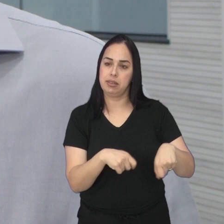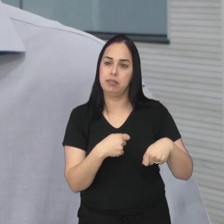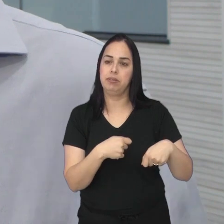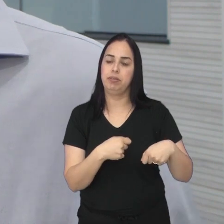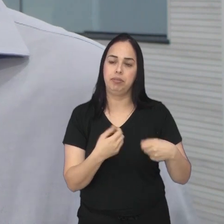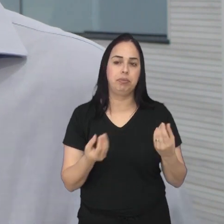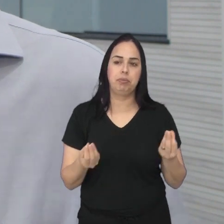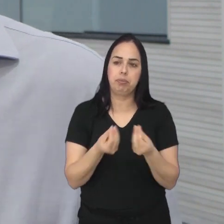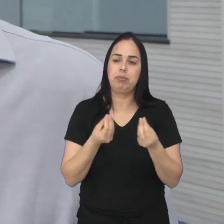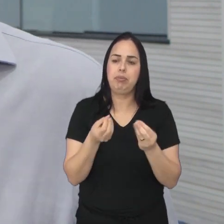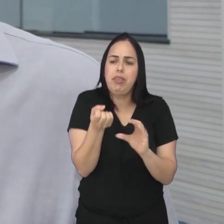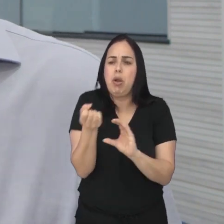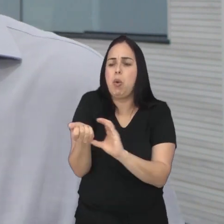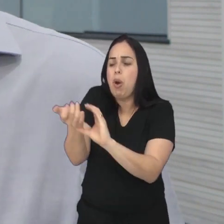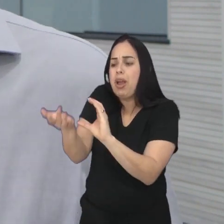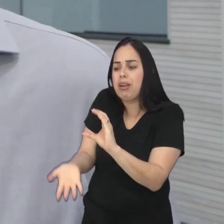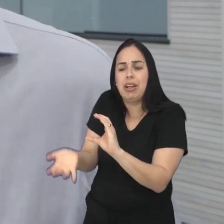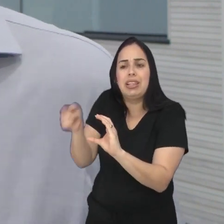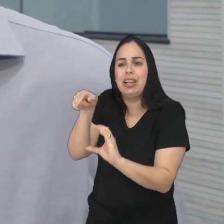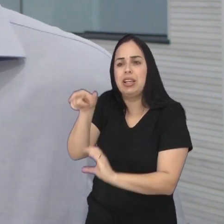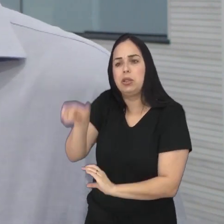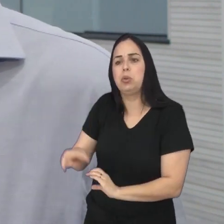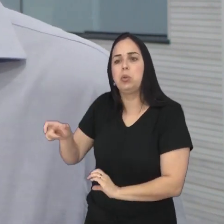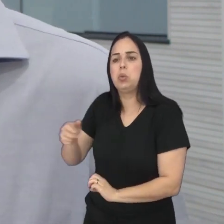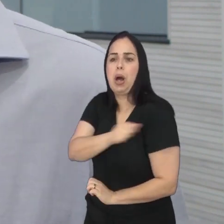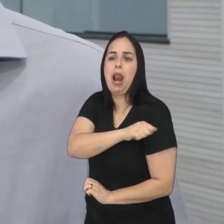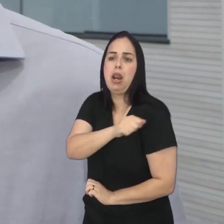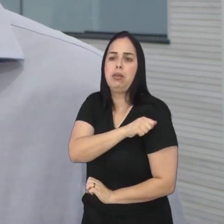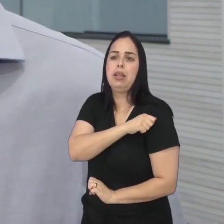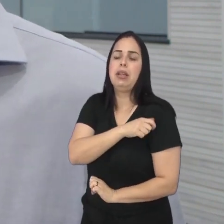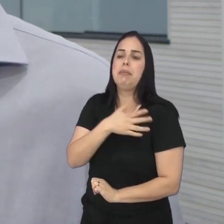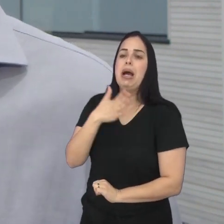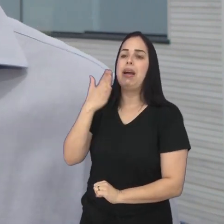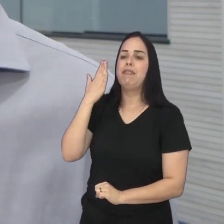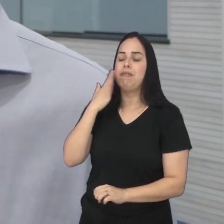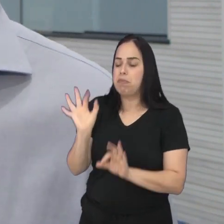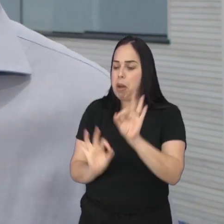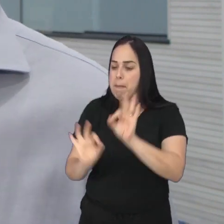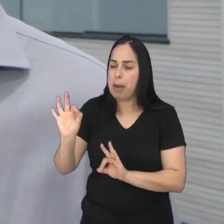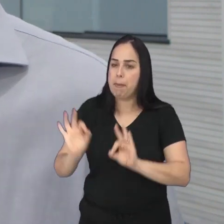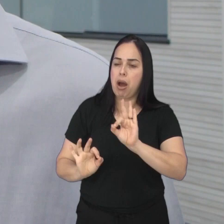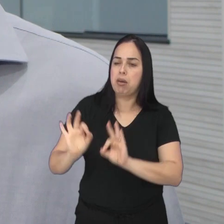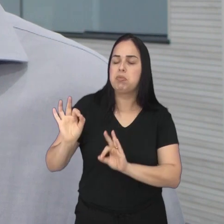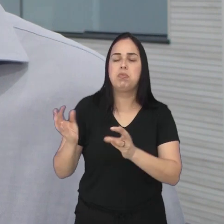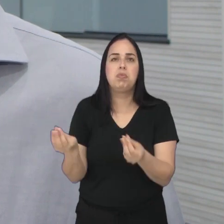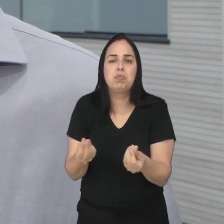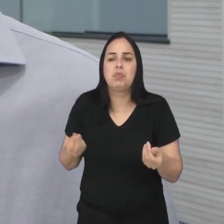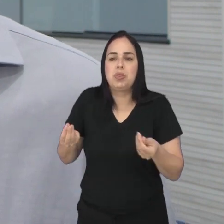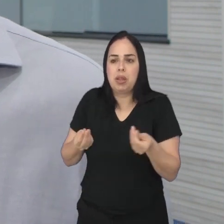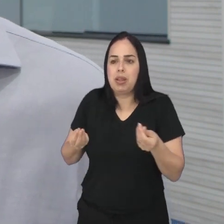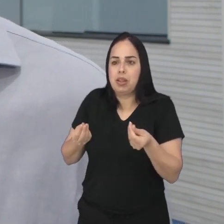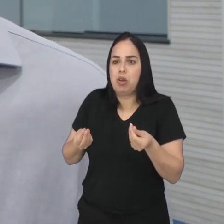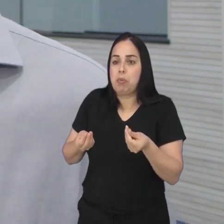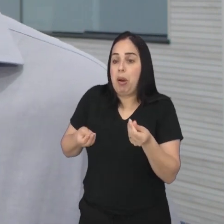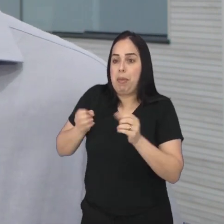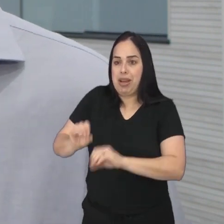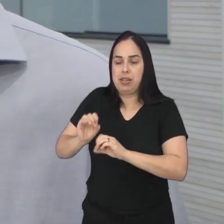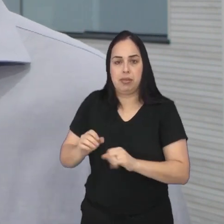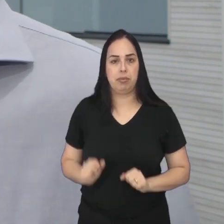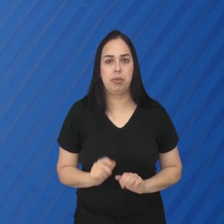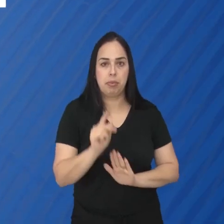né, a característica daquele aluno para que você possa construir toda uma